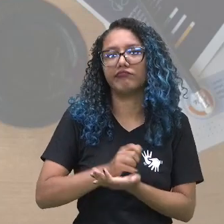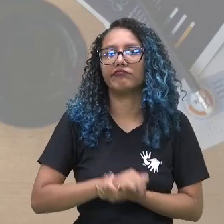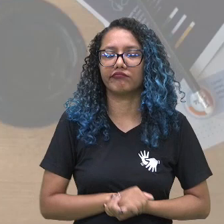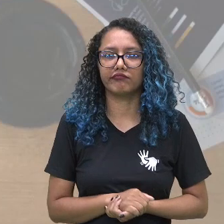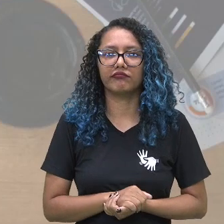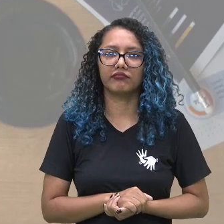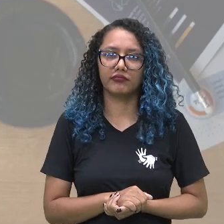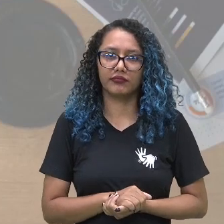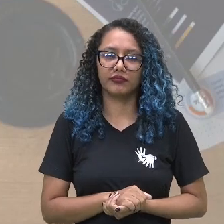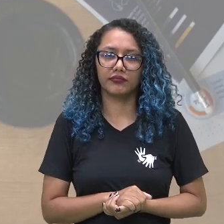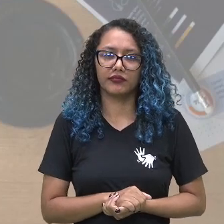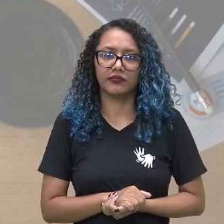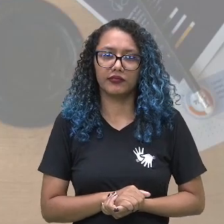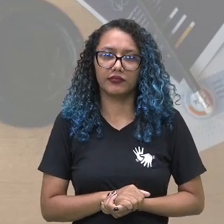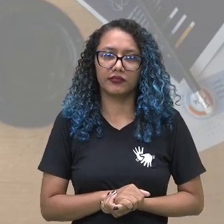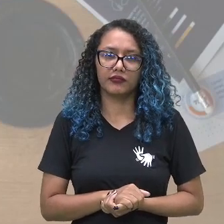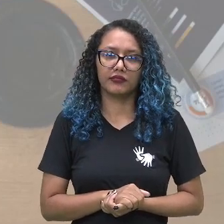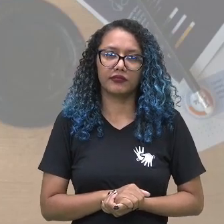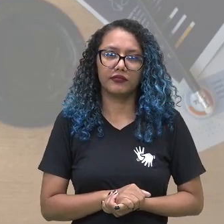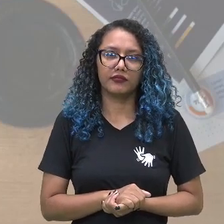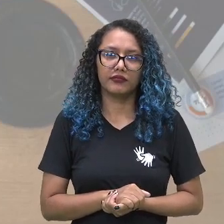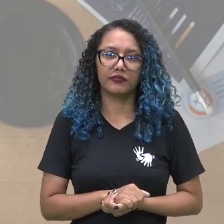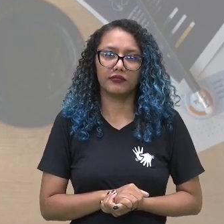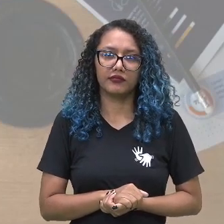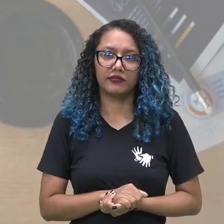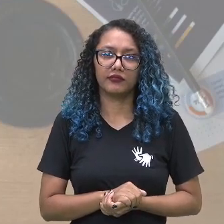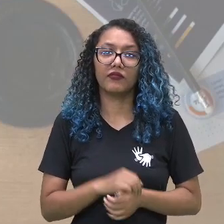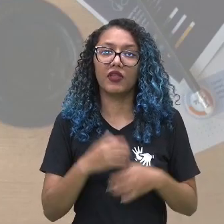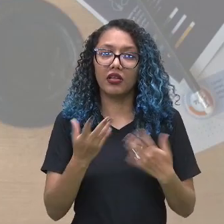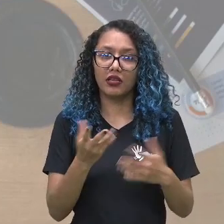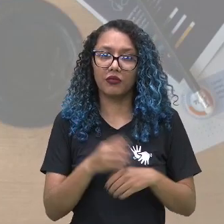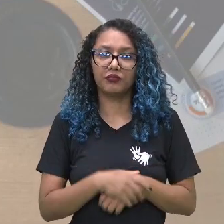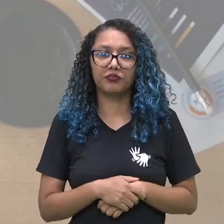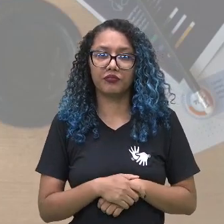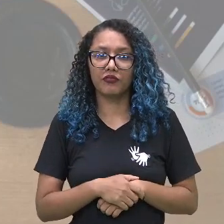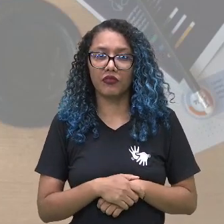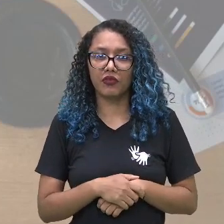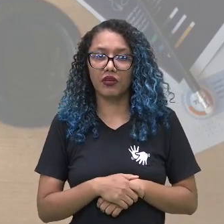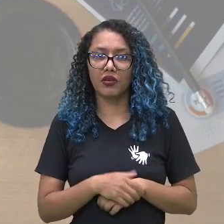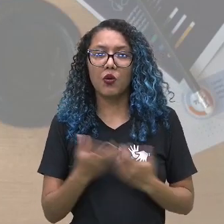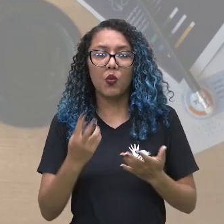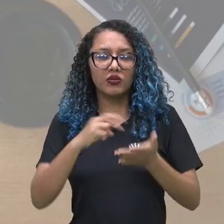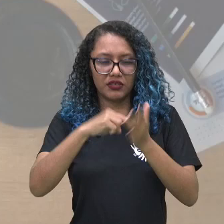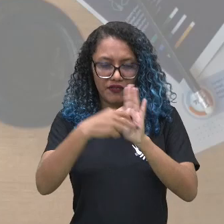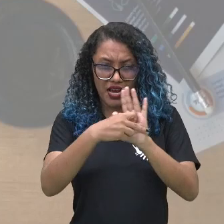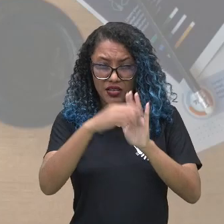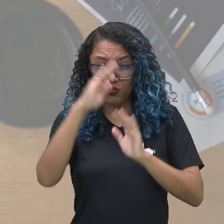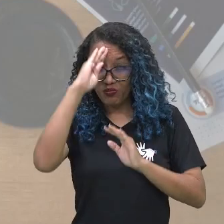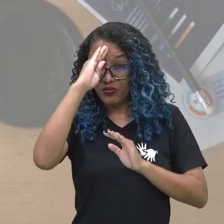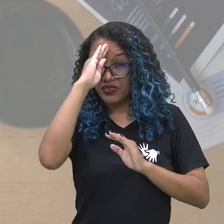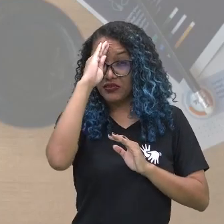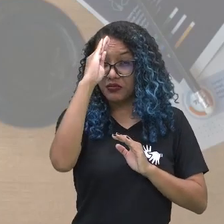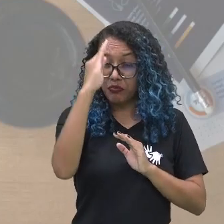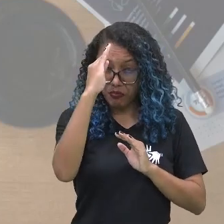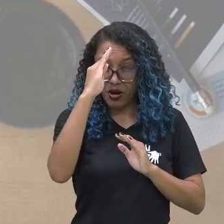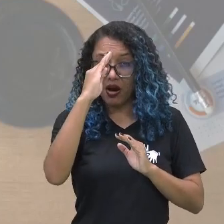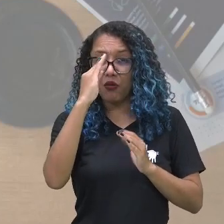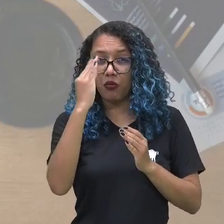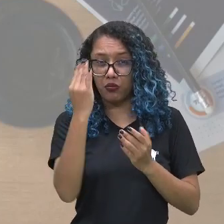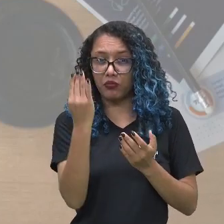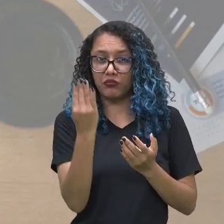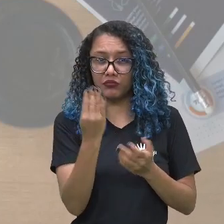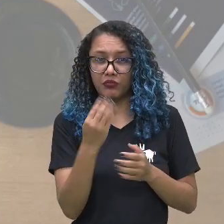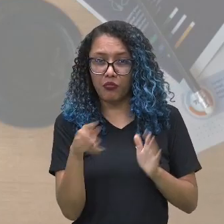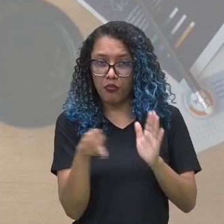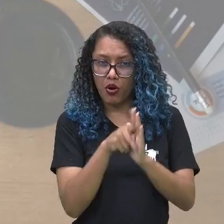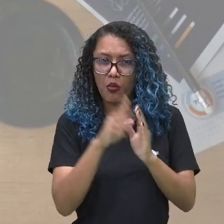ela vai perder, né, a sua aura, né? Vai perder o significado, vai perder o sentido da expressão